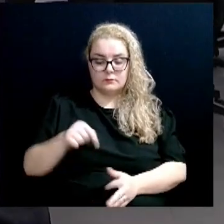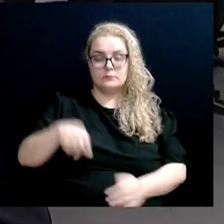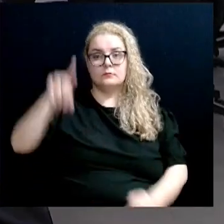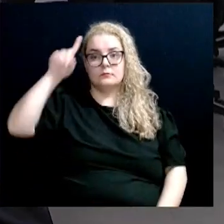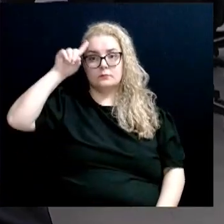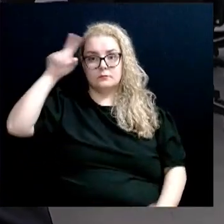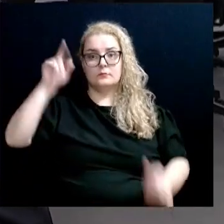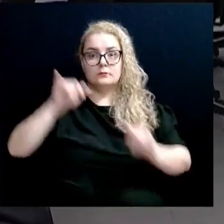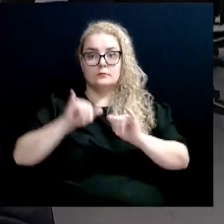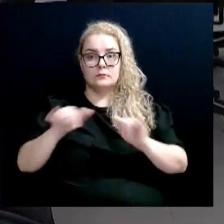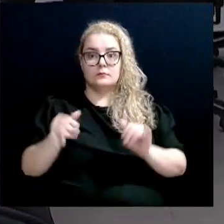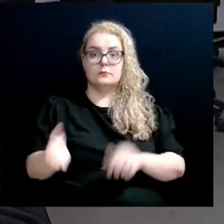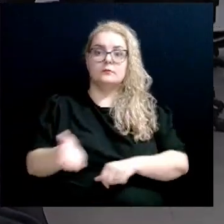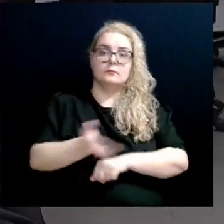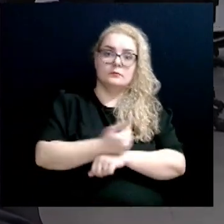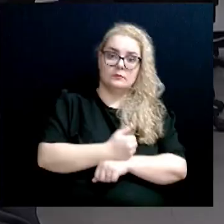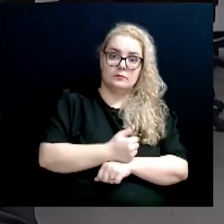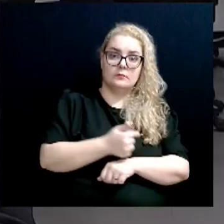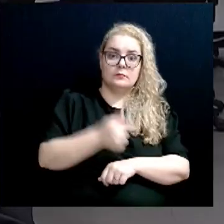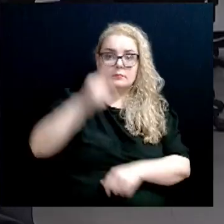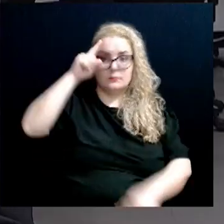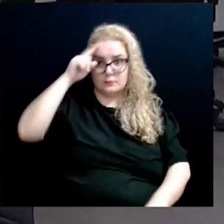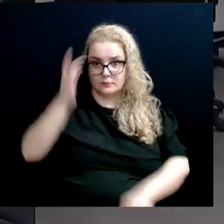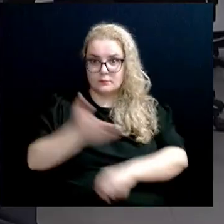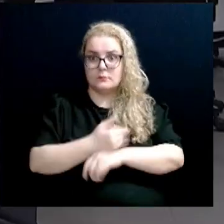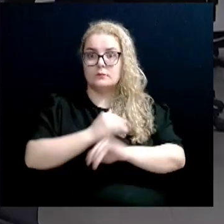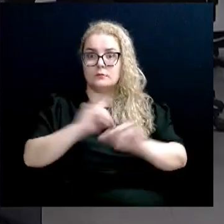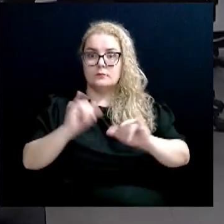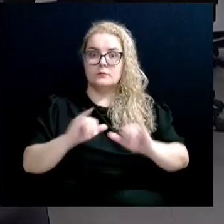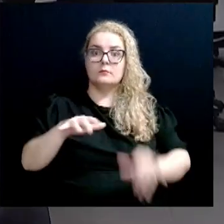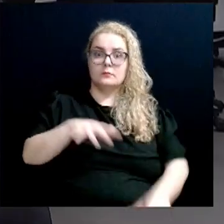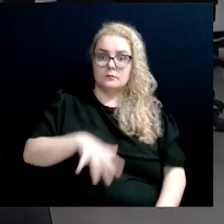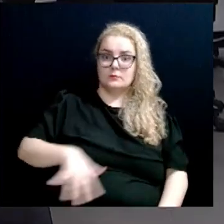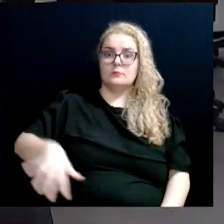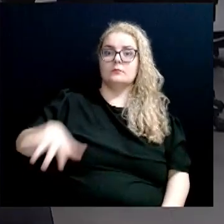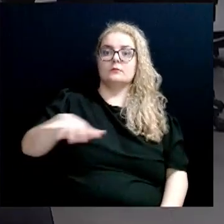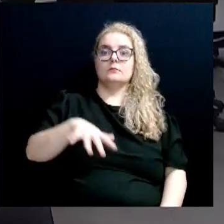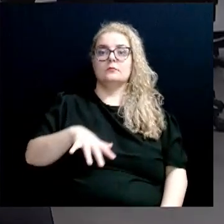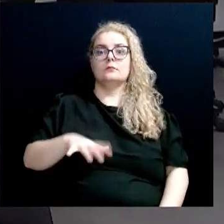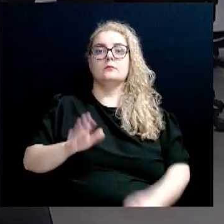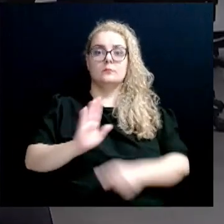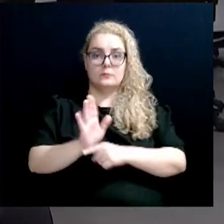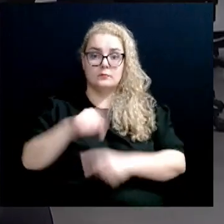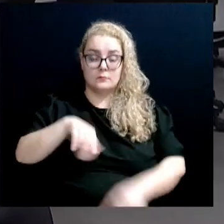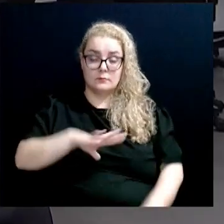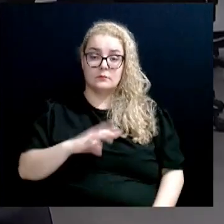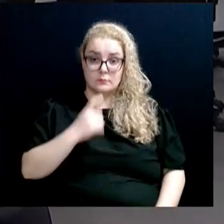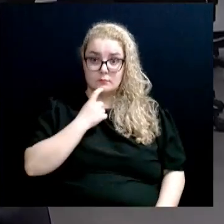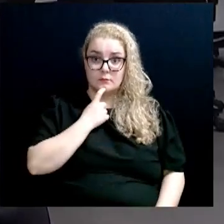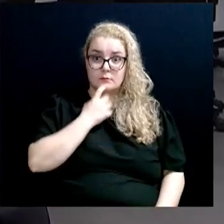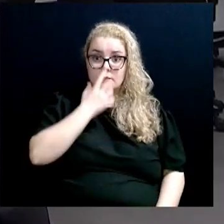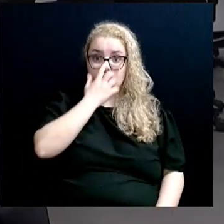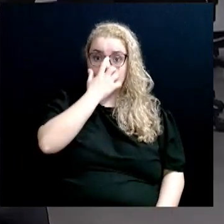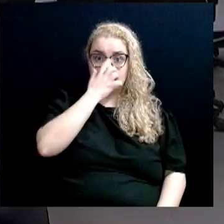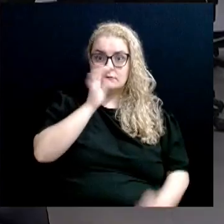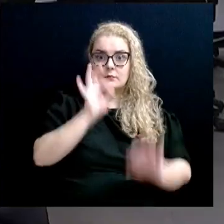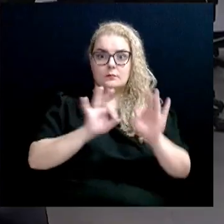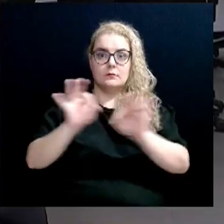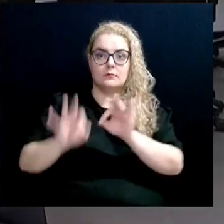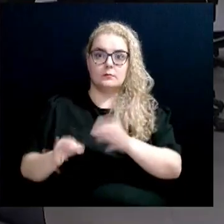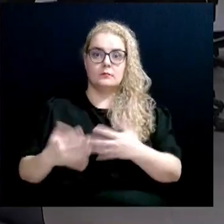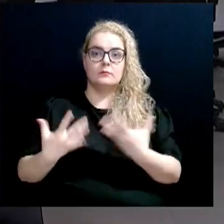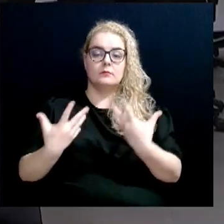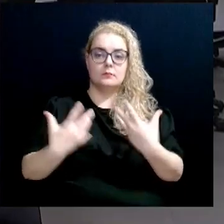antecedência, 7 dias antes, pelo setor desse cinema aqui em Campinas, preparar a recepção